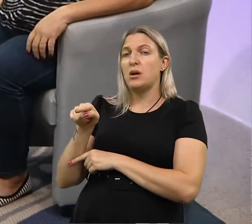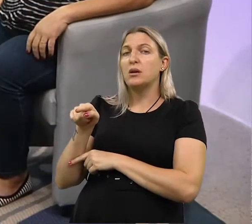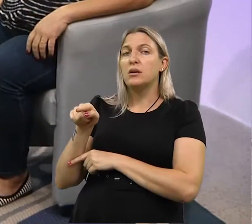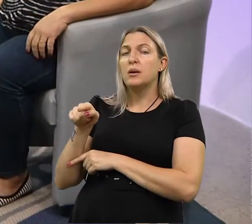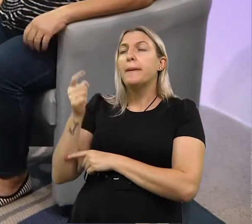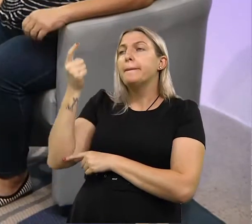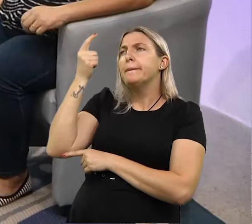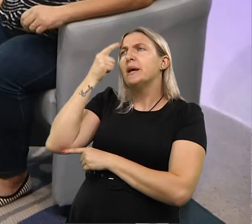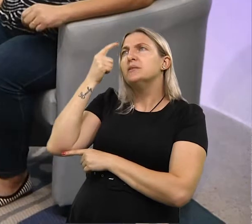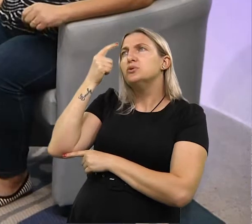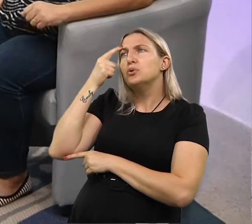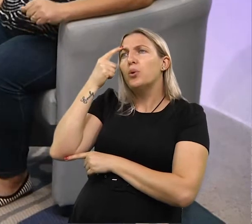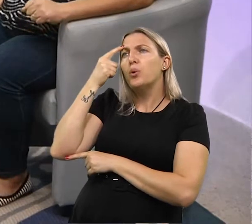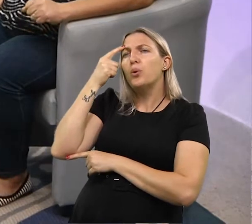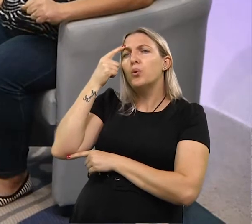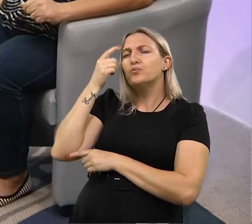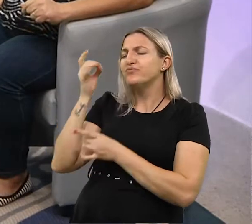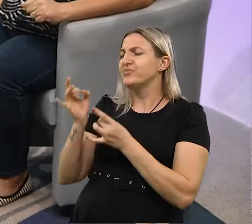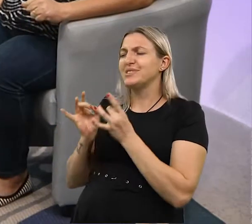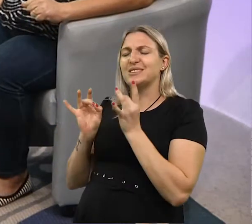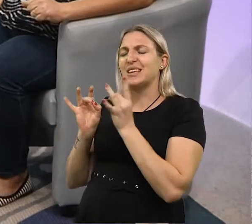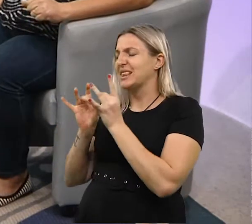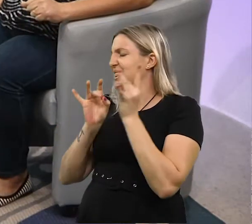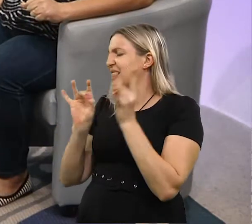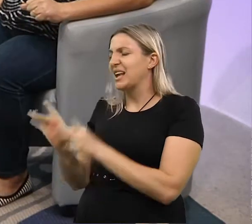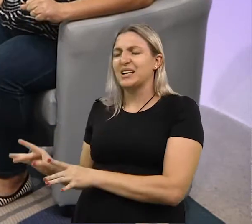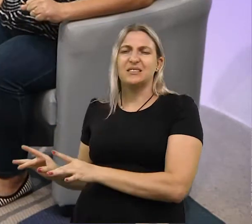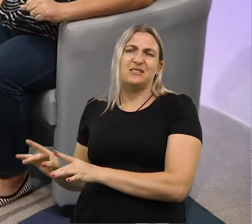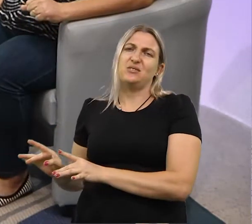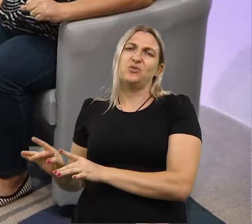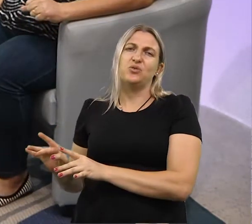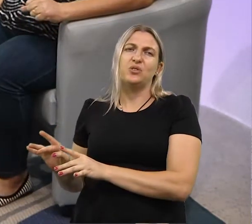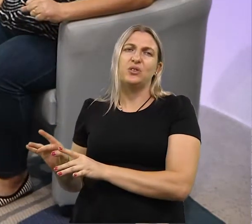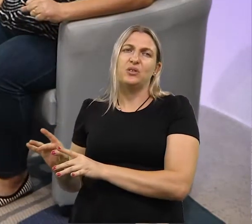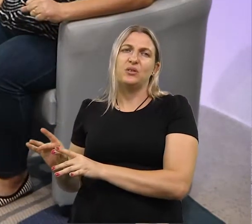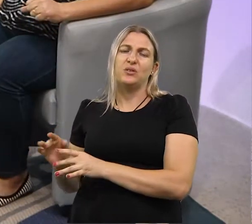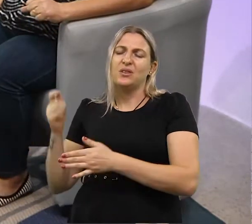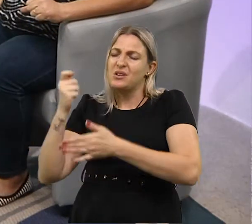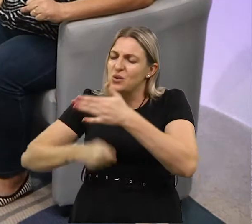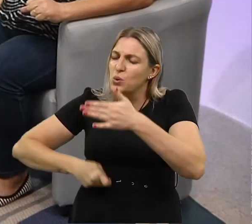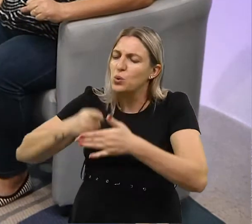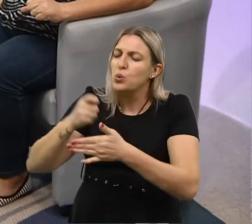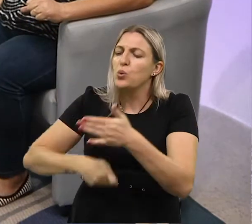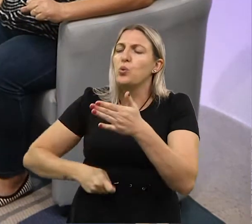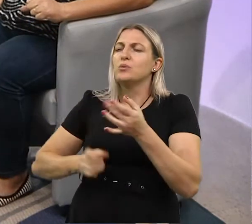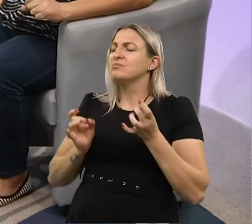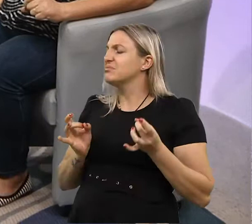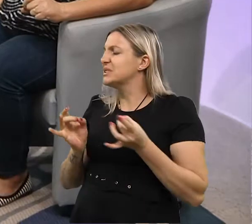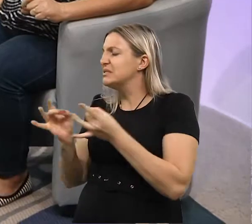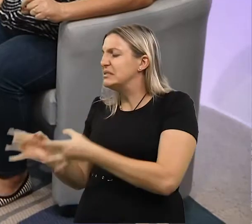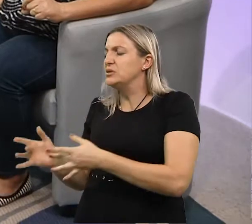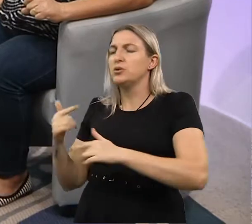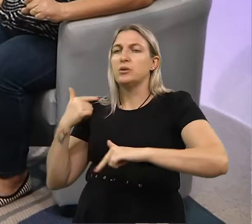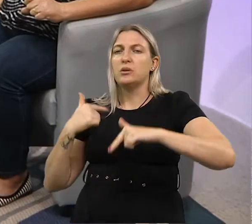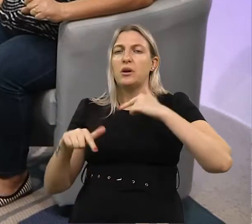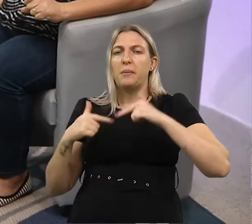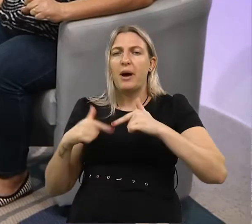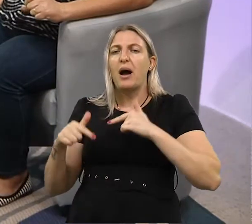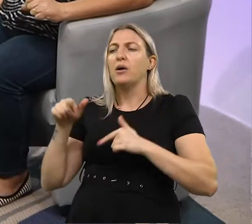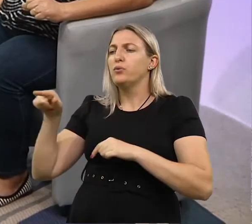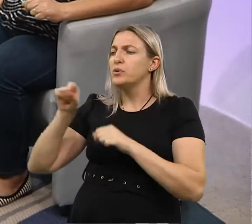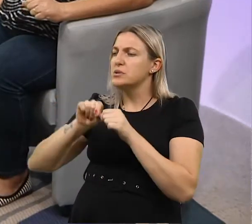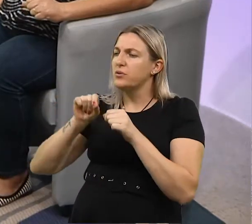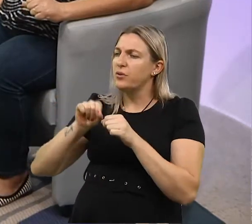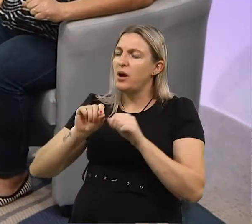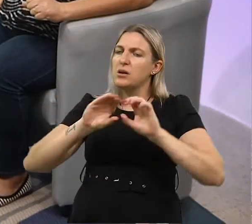Tu chegaste a pensar algum dia em desistir dessa luta, desistir desse trabalho que tu